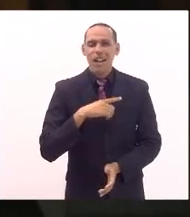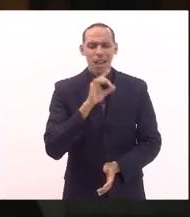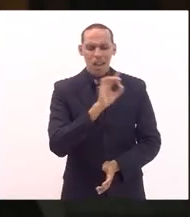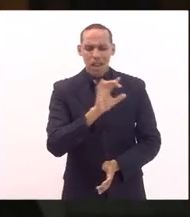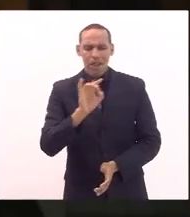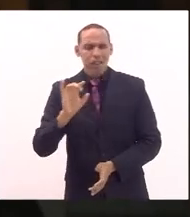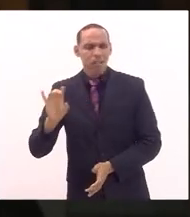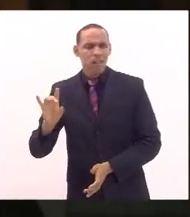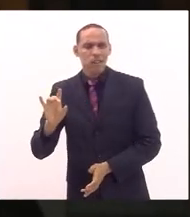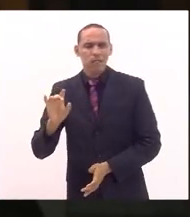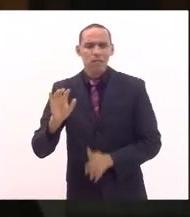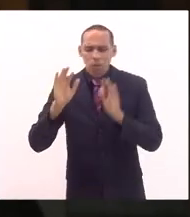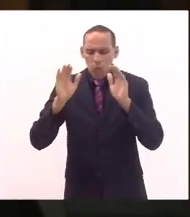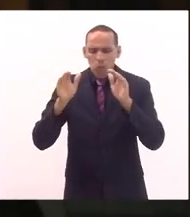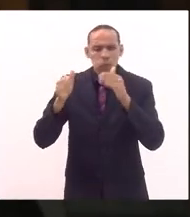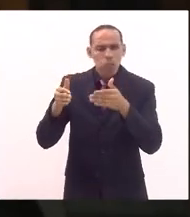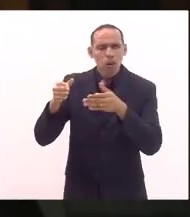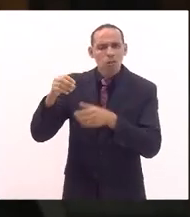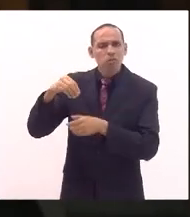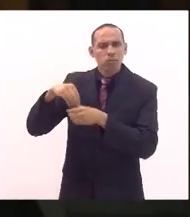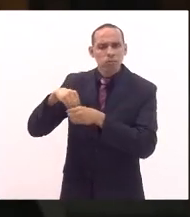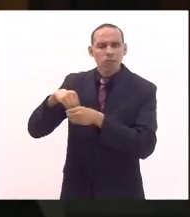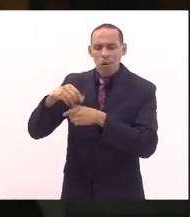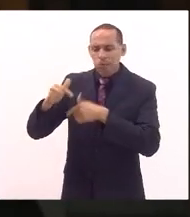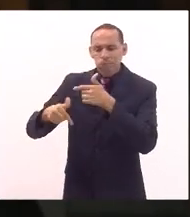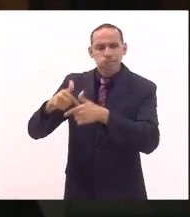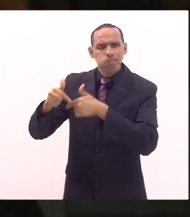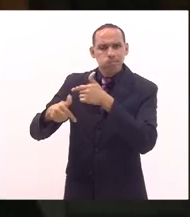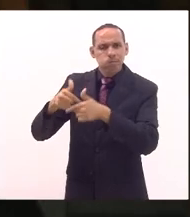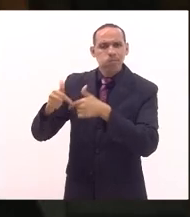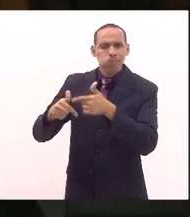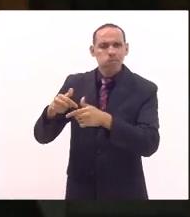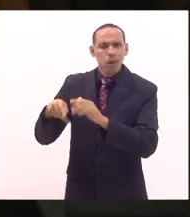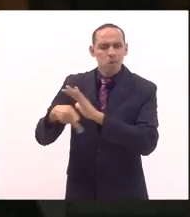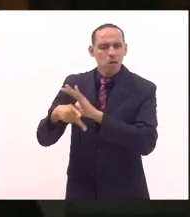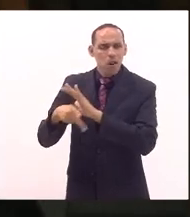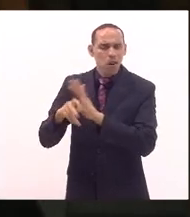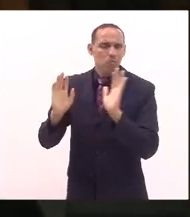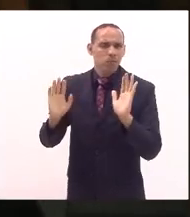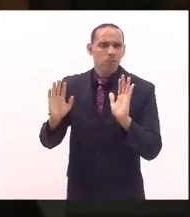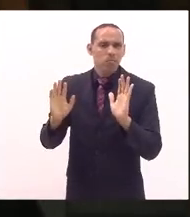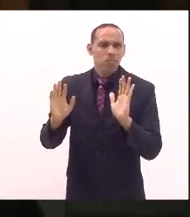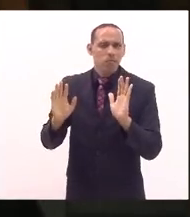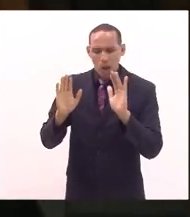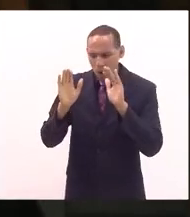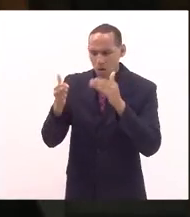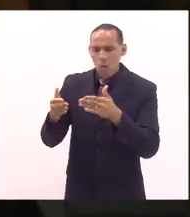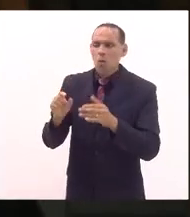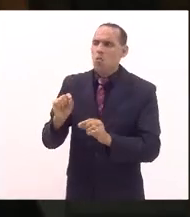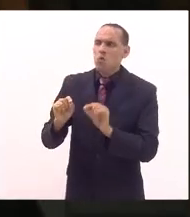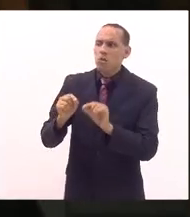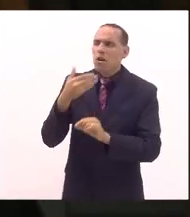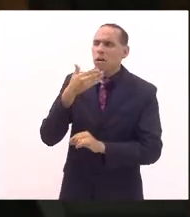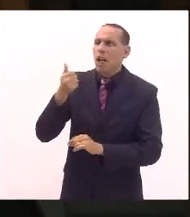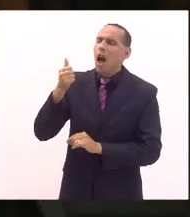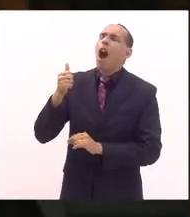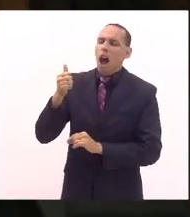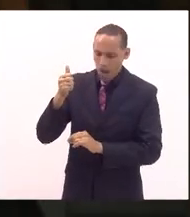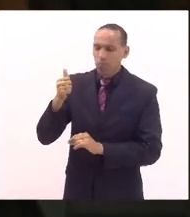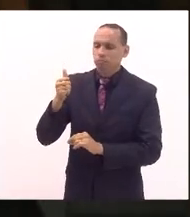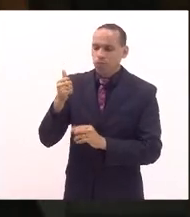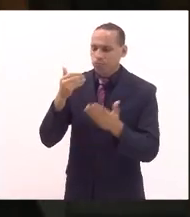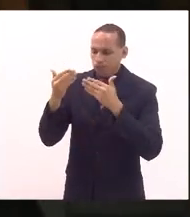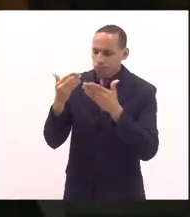se dedica dentro das suas funções aquilo que ele acha melhor para